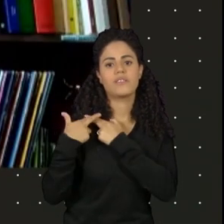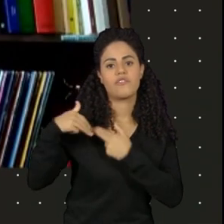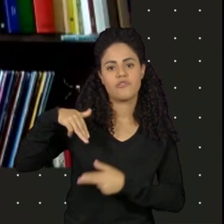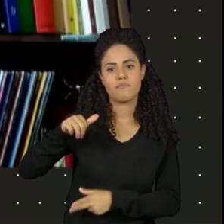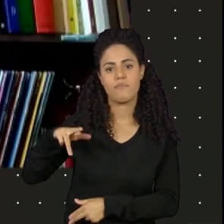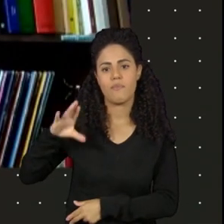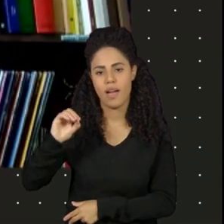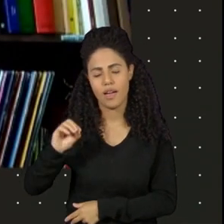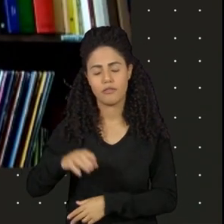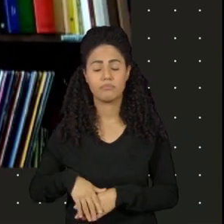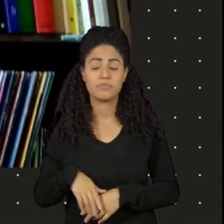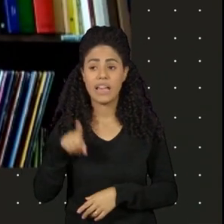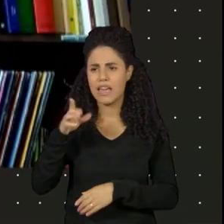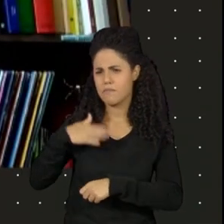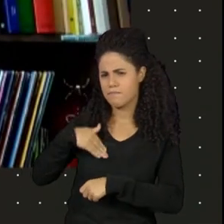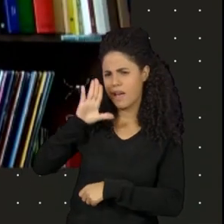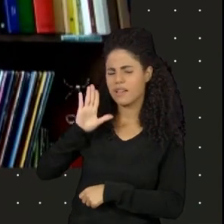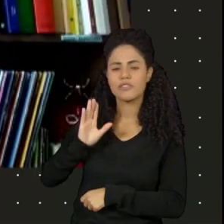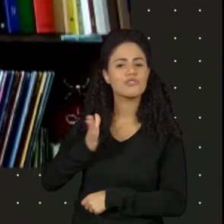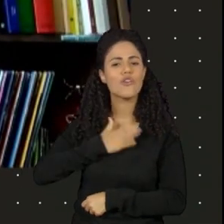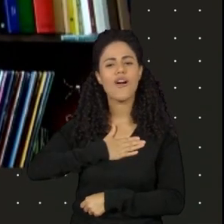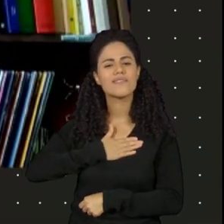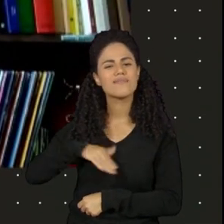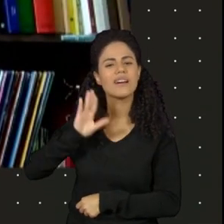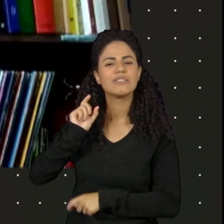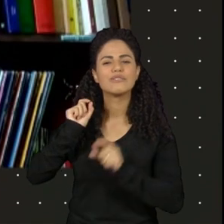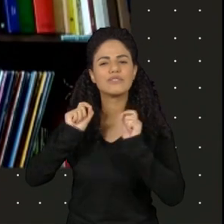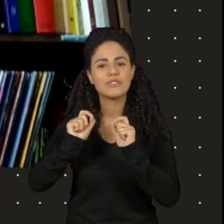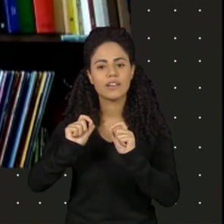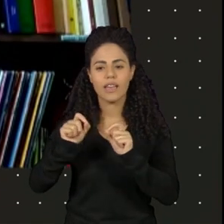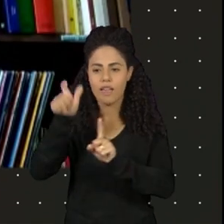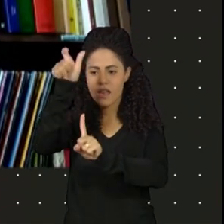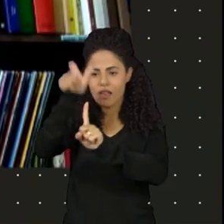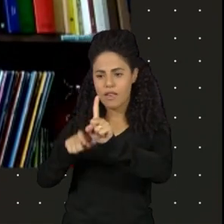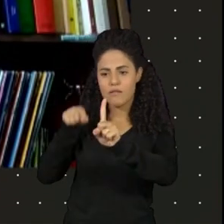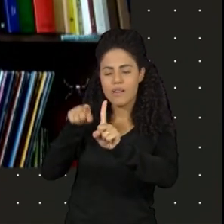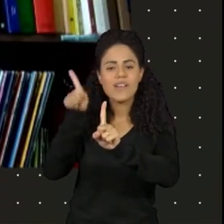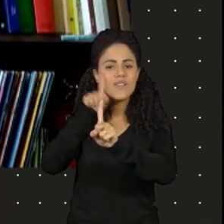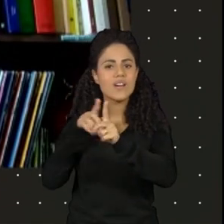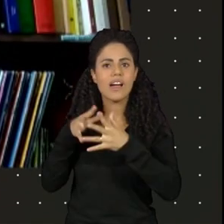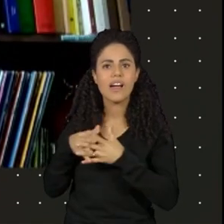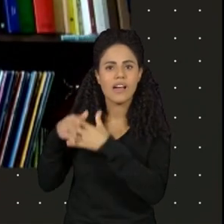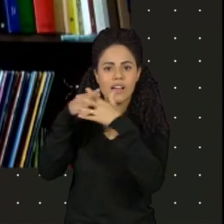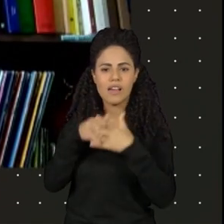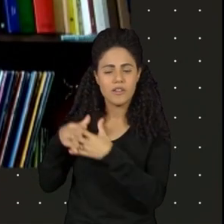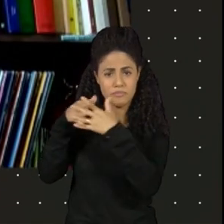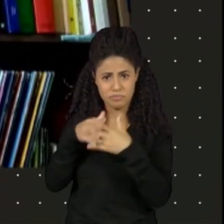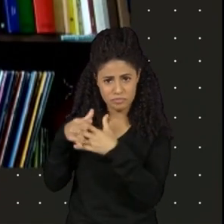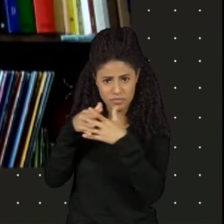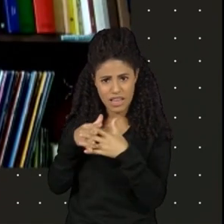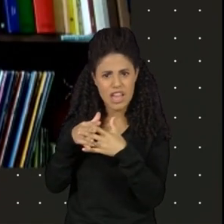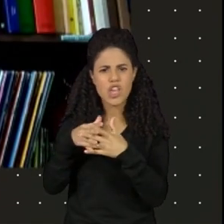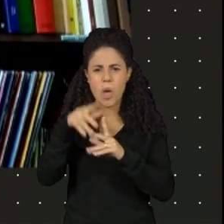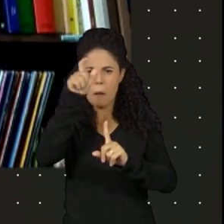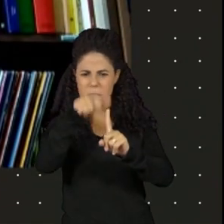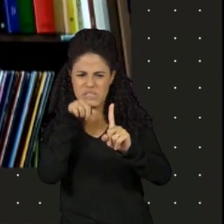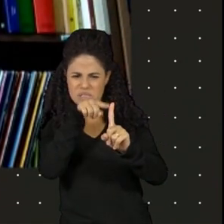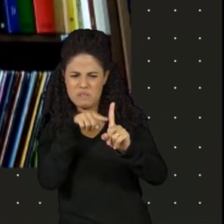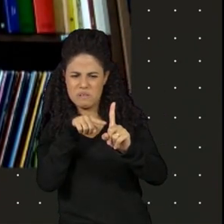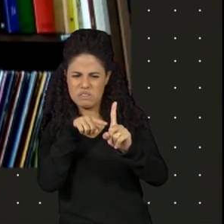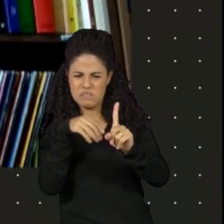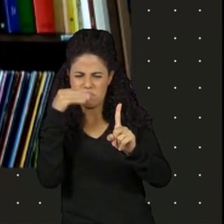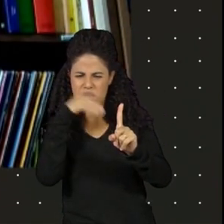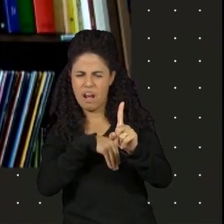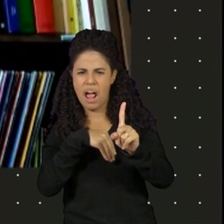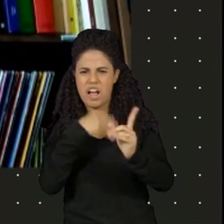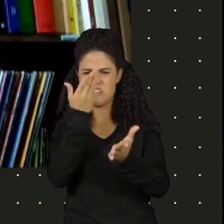Ele tem uma preferência por aquele tipo de personagem que os americanos chamariam de losers, de perdedores.